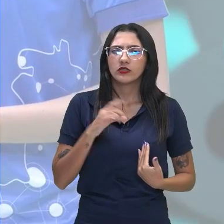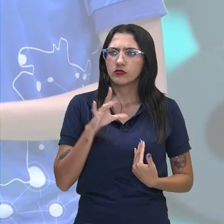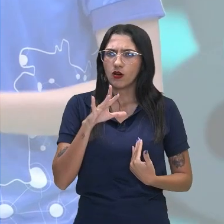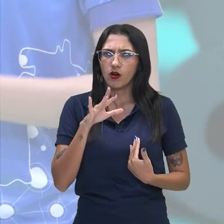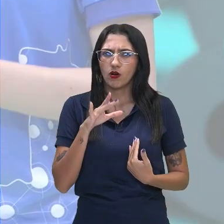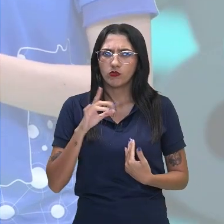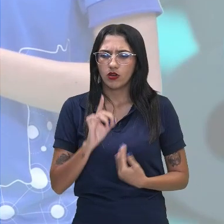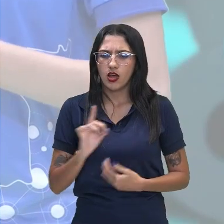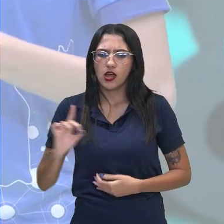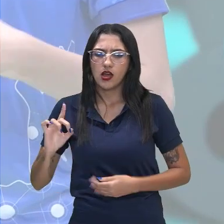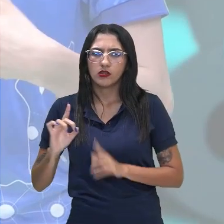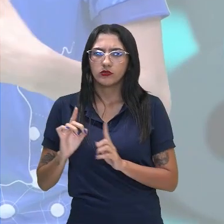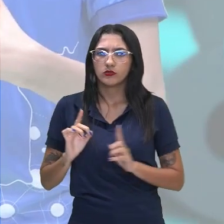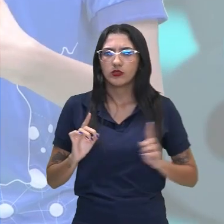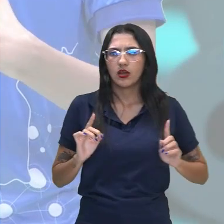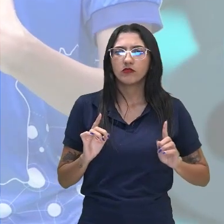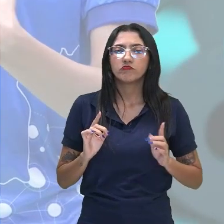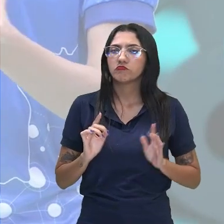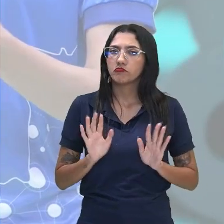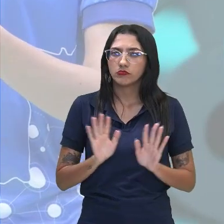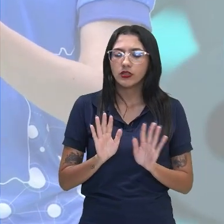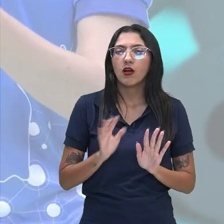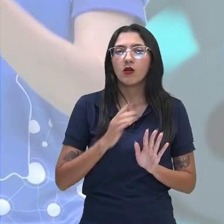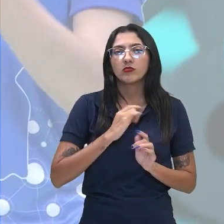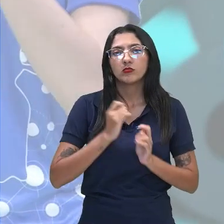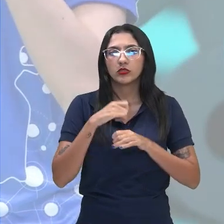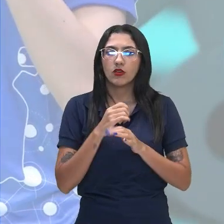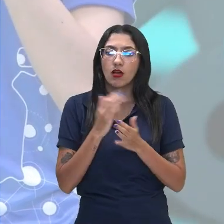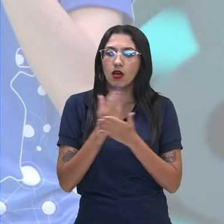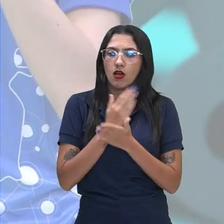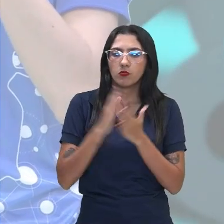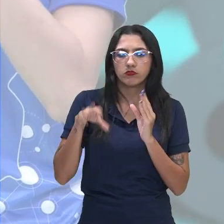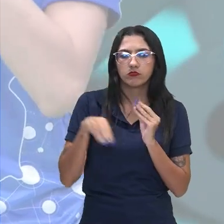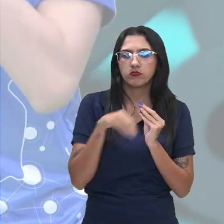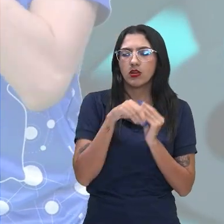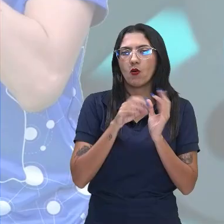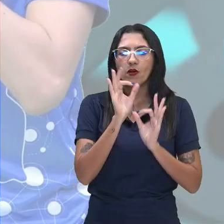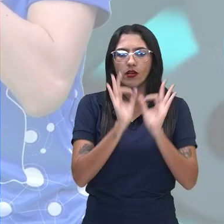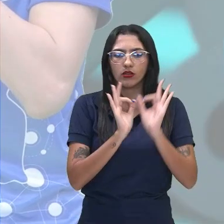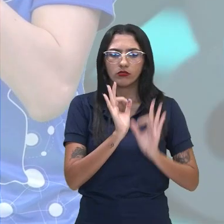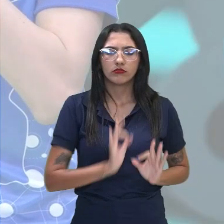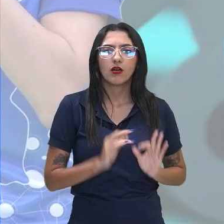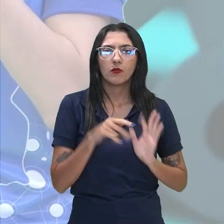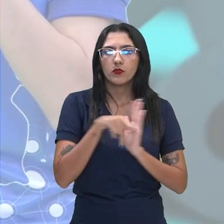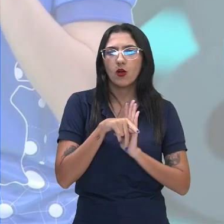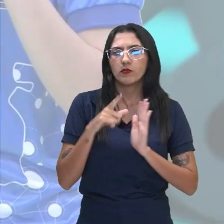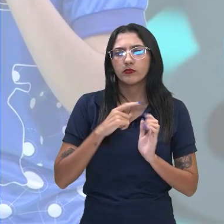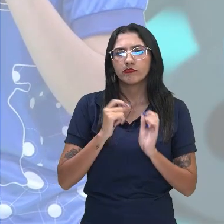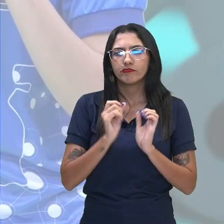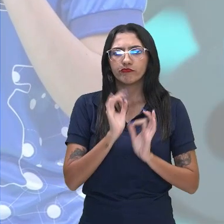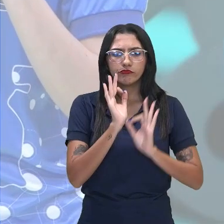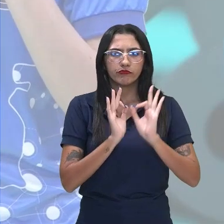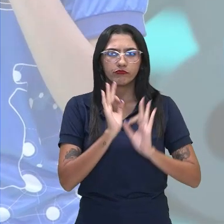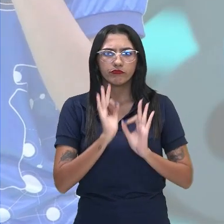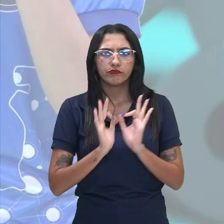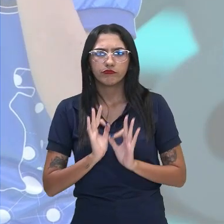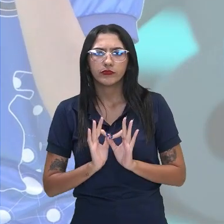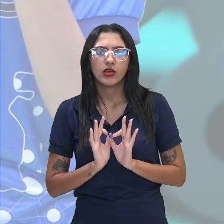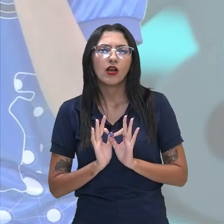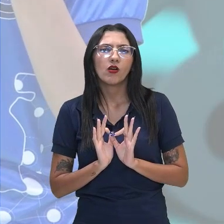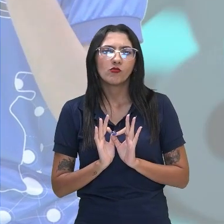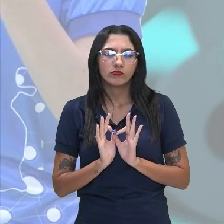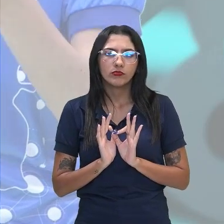locomoção. Organizadamente, eu vou trazer elementos que vai me passar como se fosse uma organização de frase,